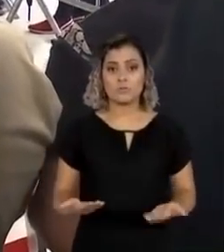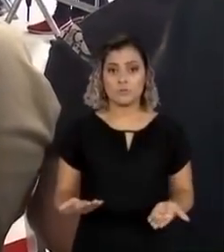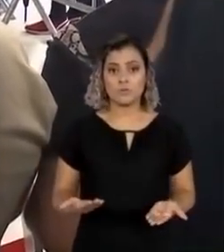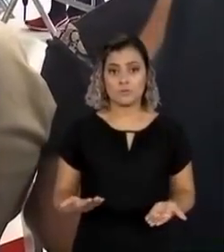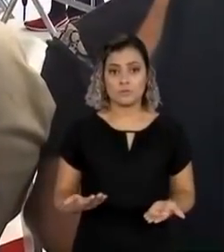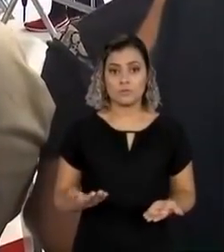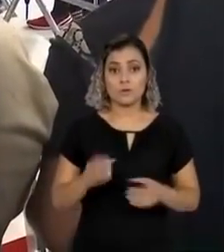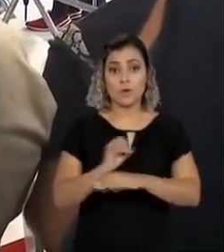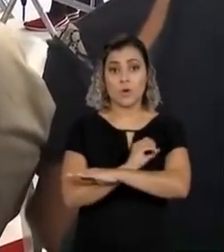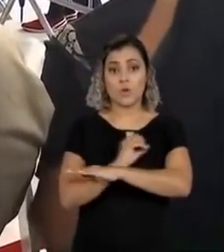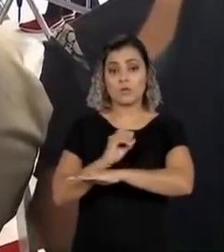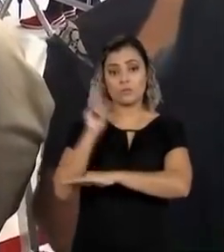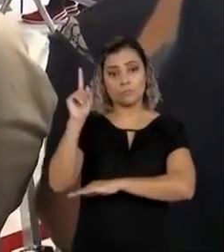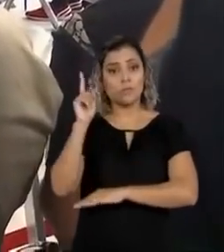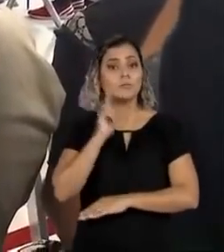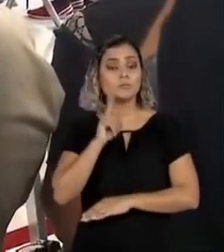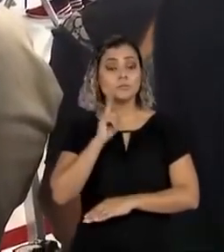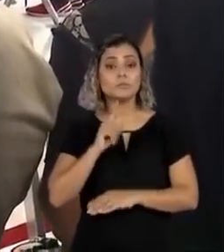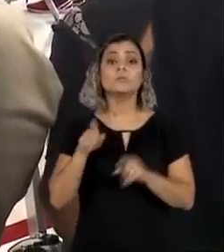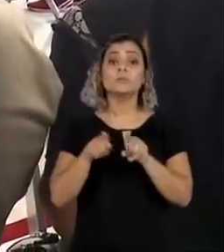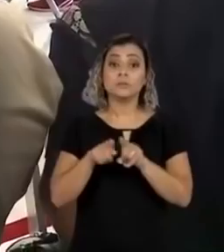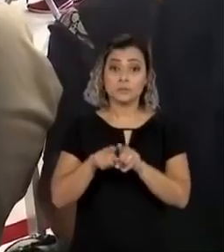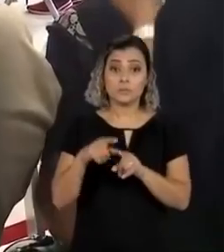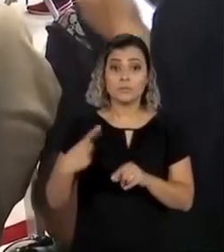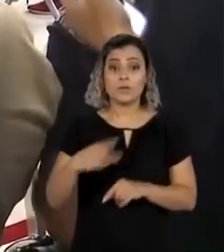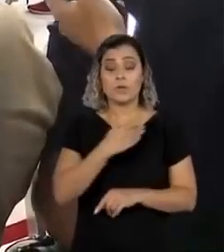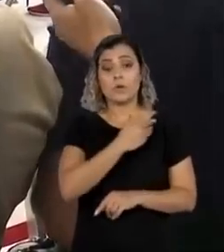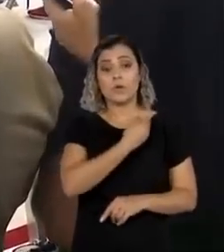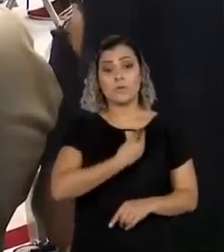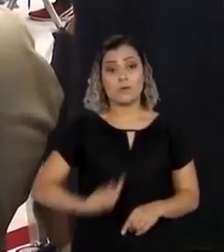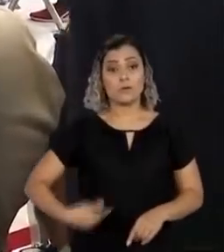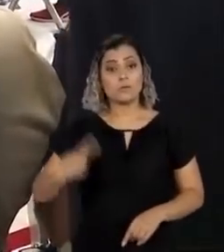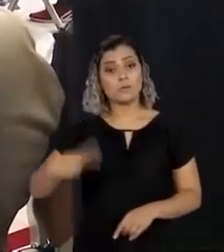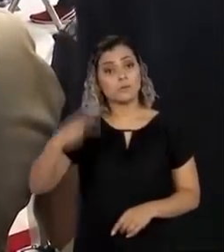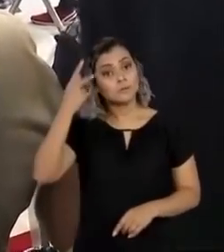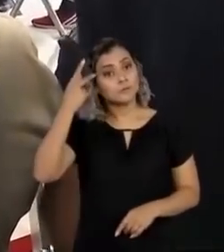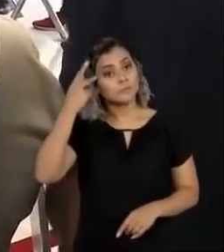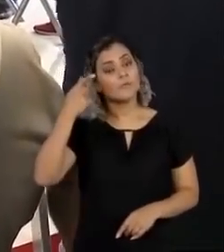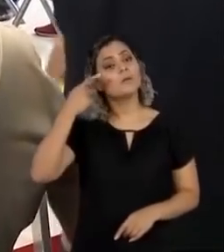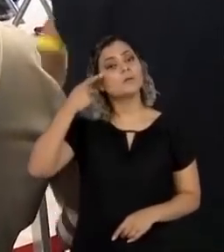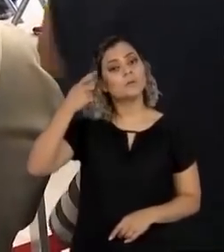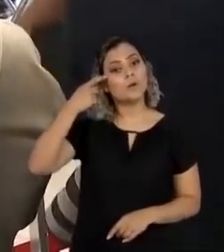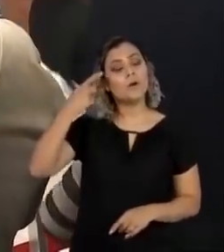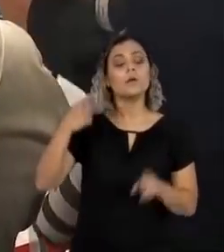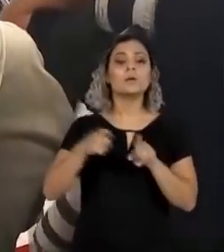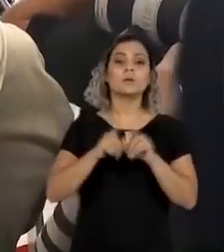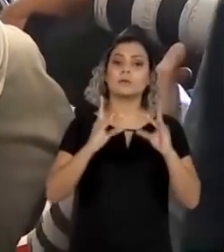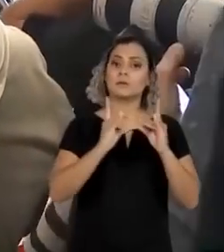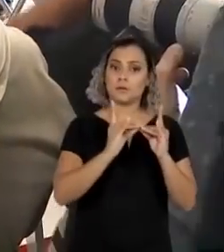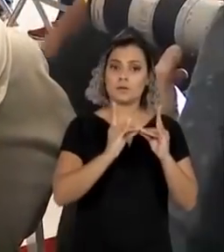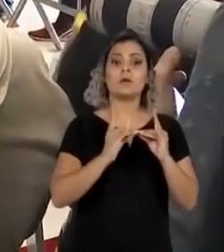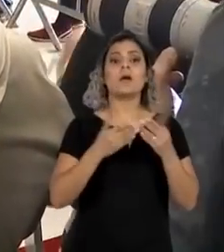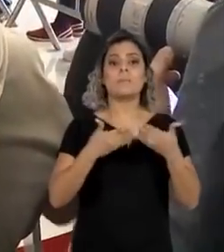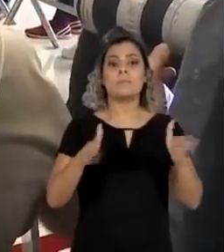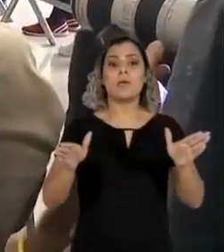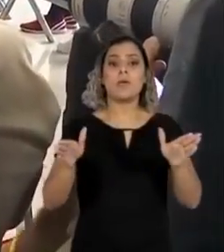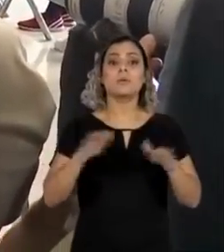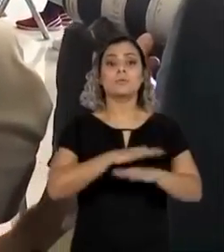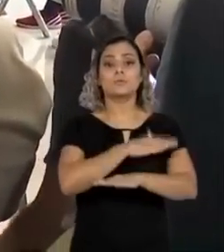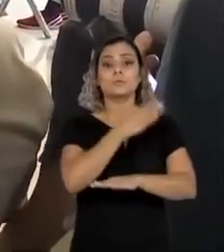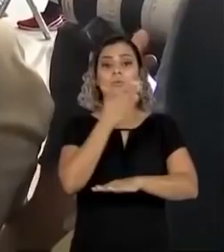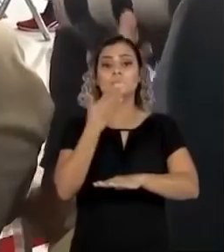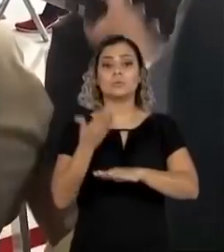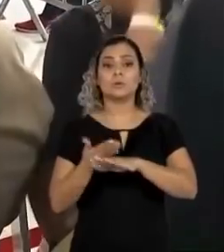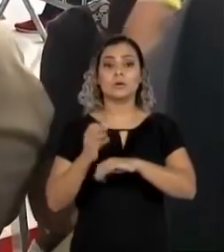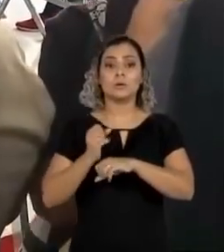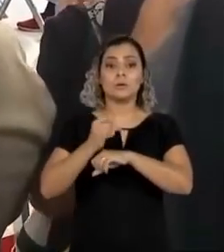em Orlando. Também passou por aqui o governador de São Paulo, João Dória, e o velório deve ficar aberto ao longo de todo o dia e